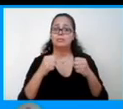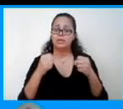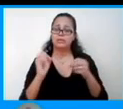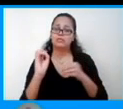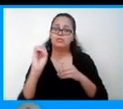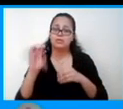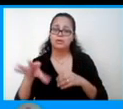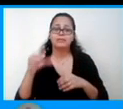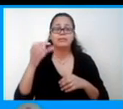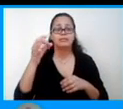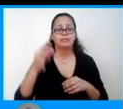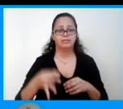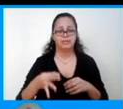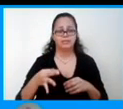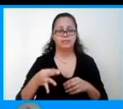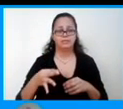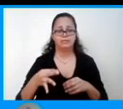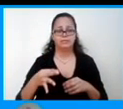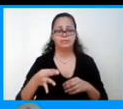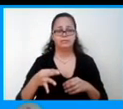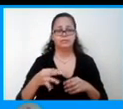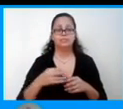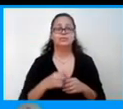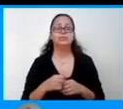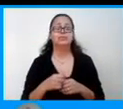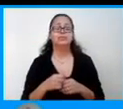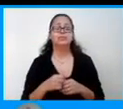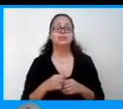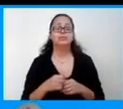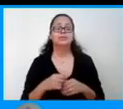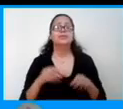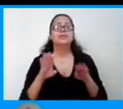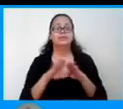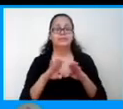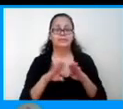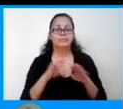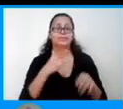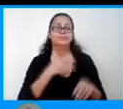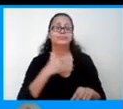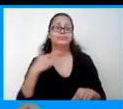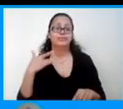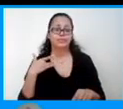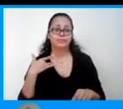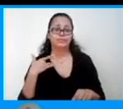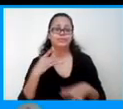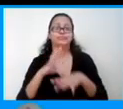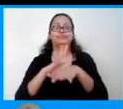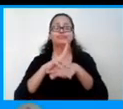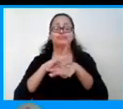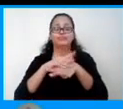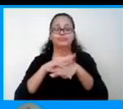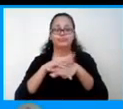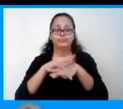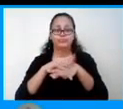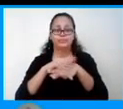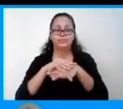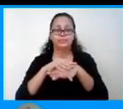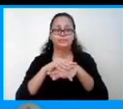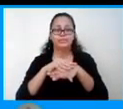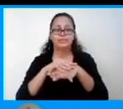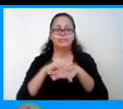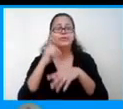que fazem esse tipo de descarte dos lixos. E eles trazem outras questões também, principalmente de saúde, como vetores de doenças, né, que